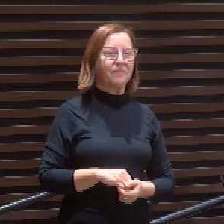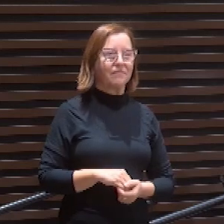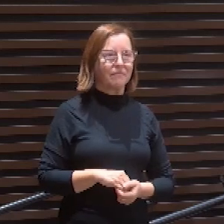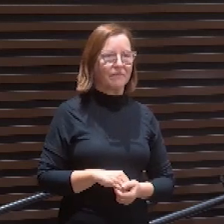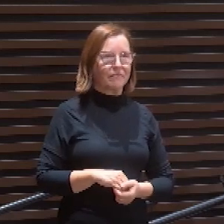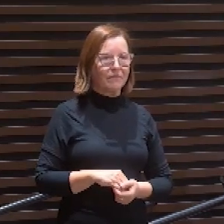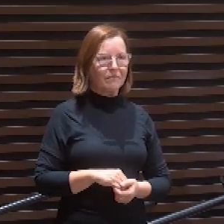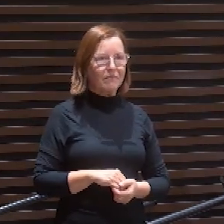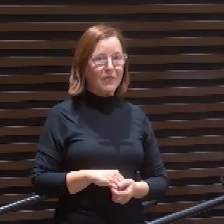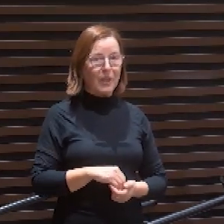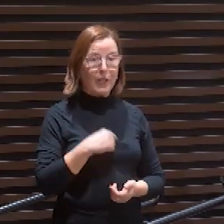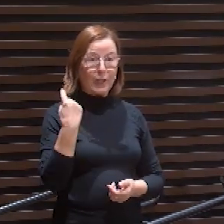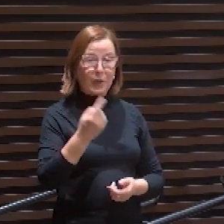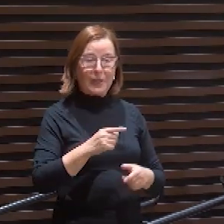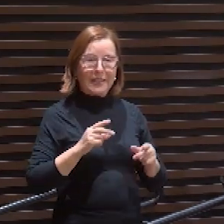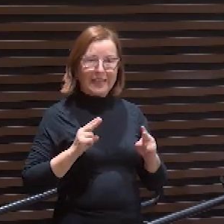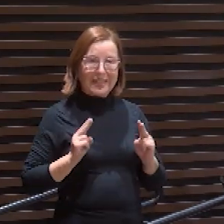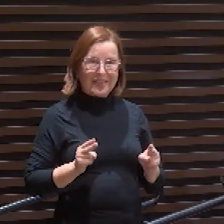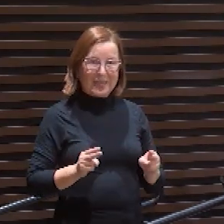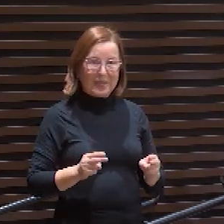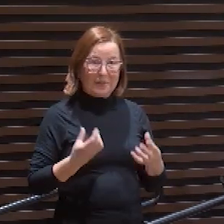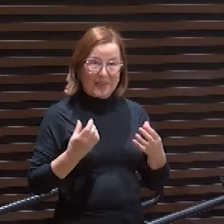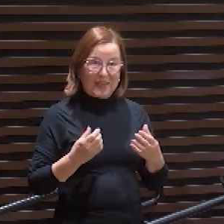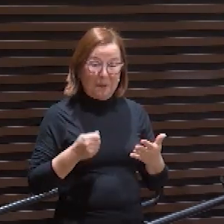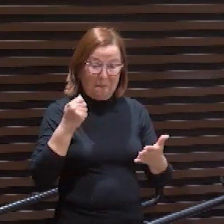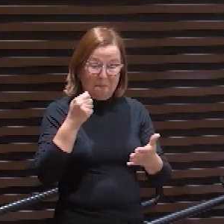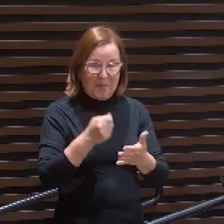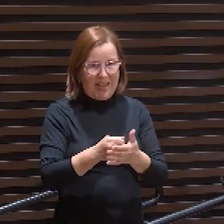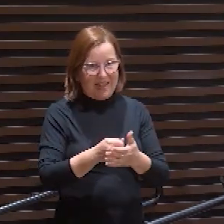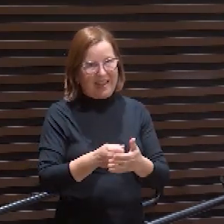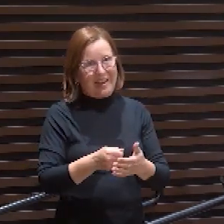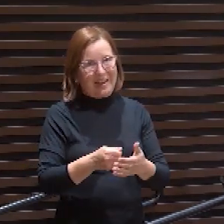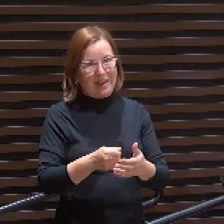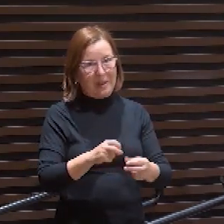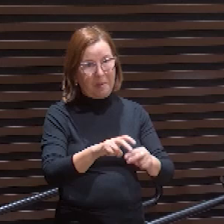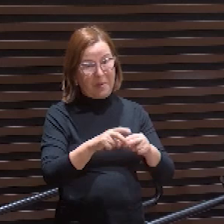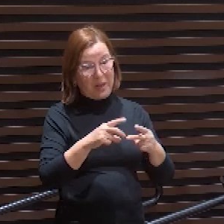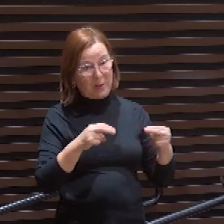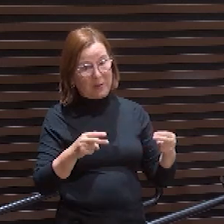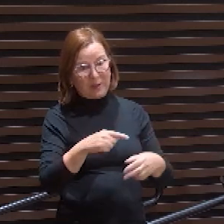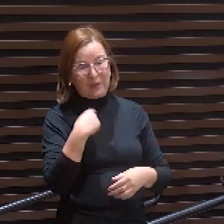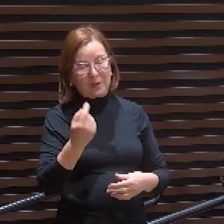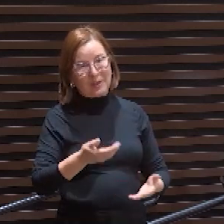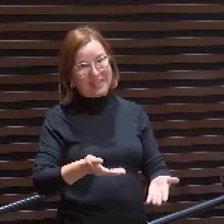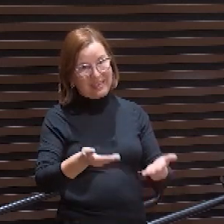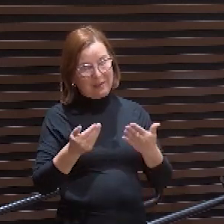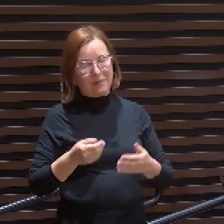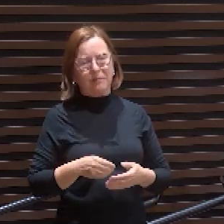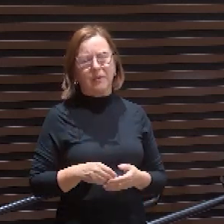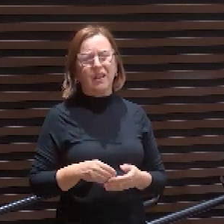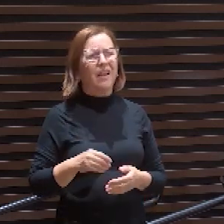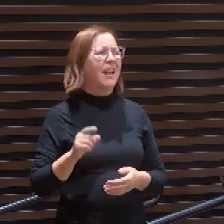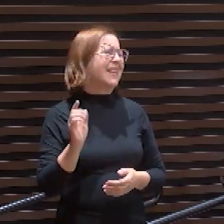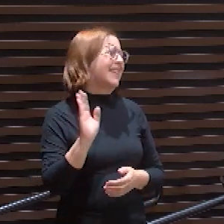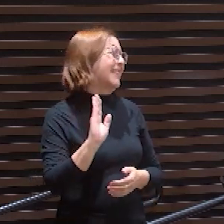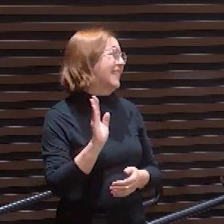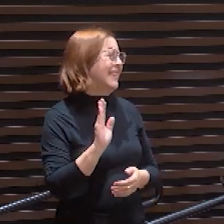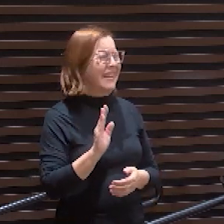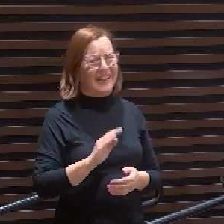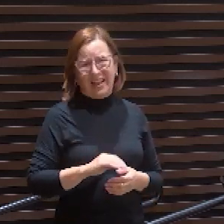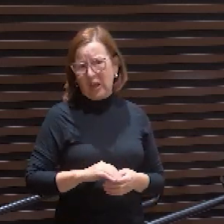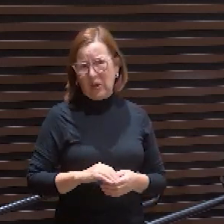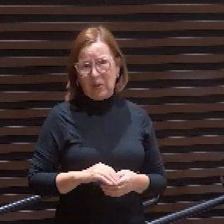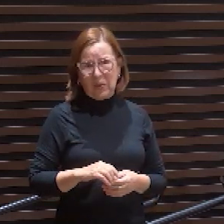Nós sempre queremos pagar pelo que recebemos. Não, Senhor, eu nunca